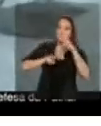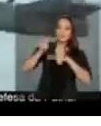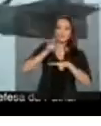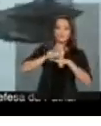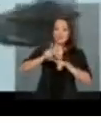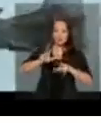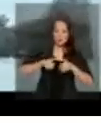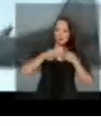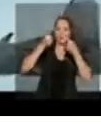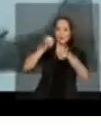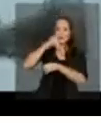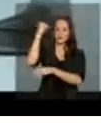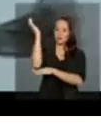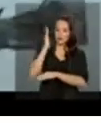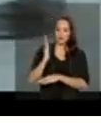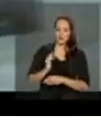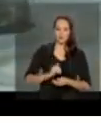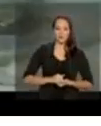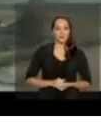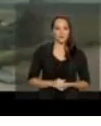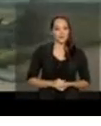da pátria.